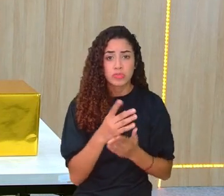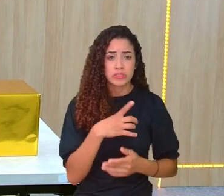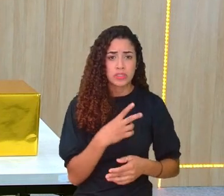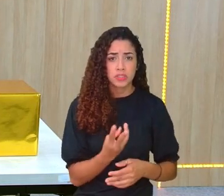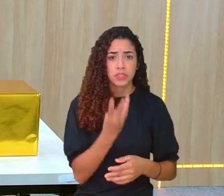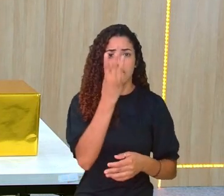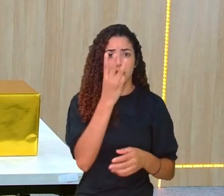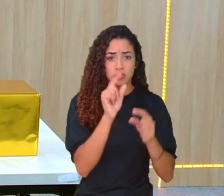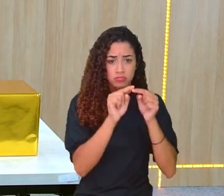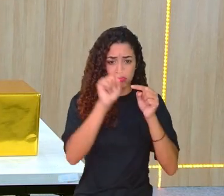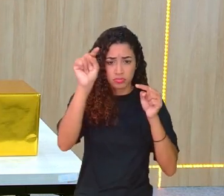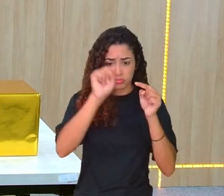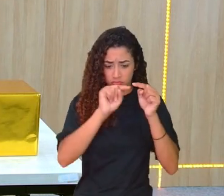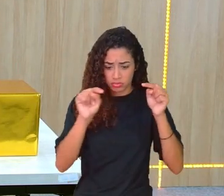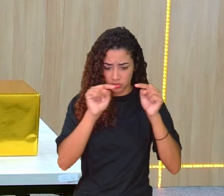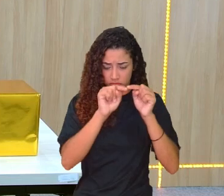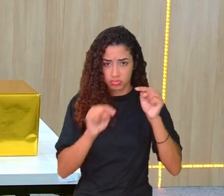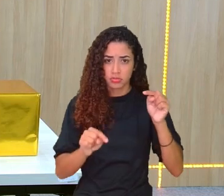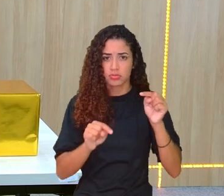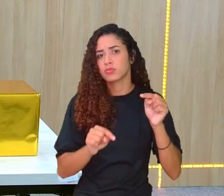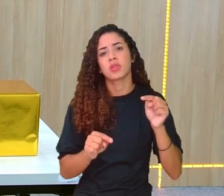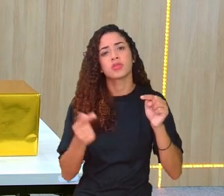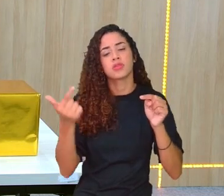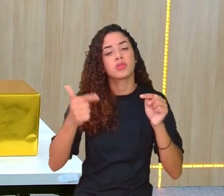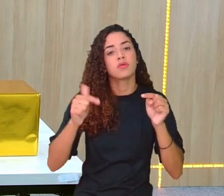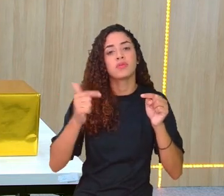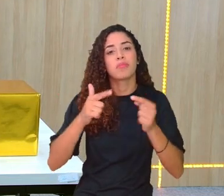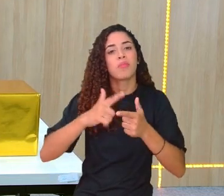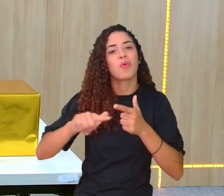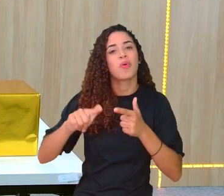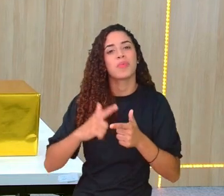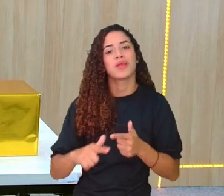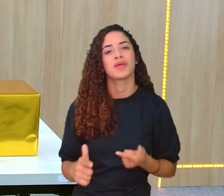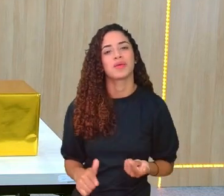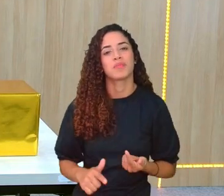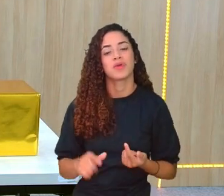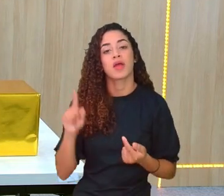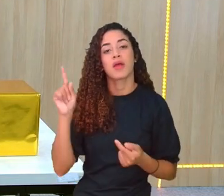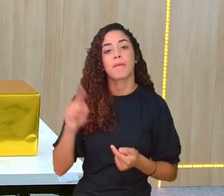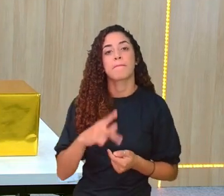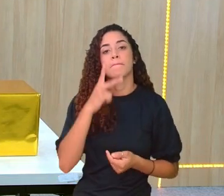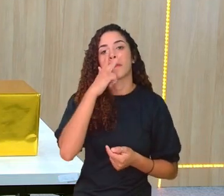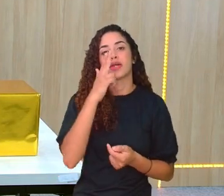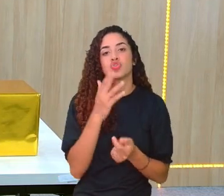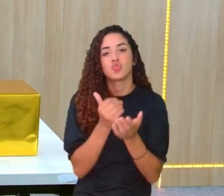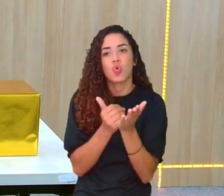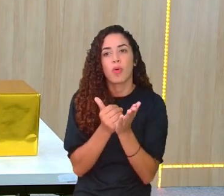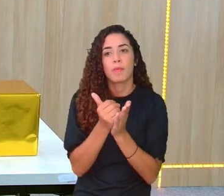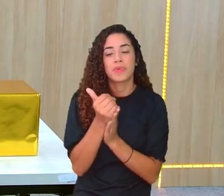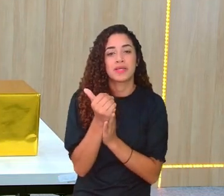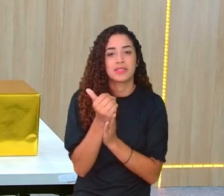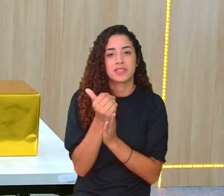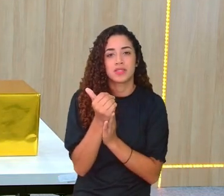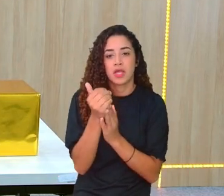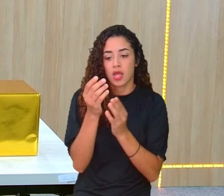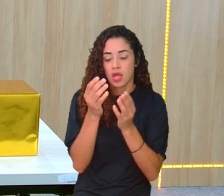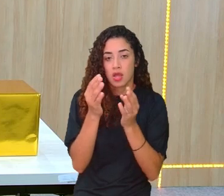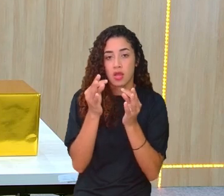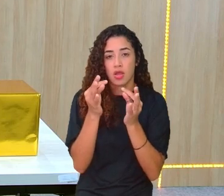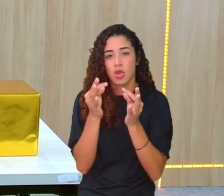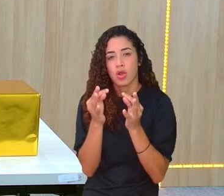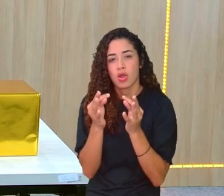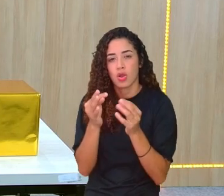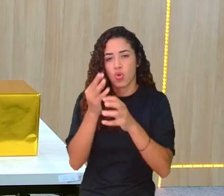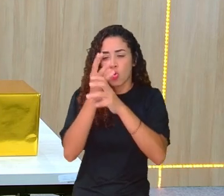tem problema. É como se vocês tivessem começado a contar daqui. Que este daqui,